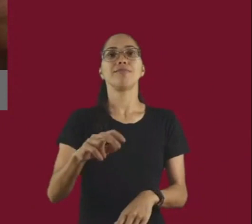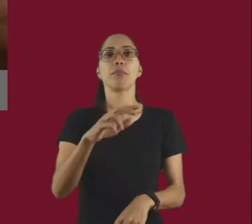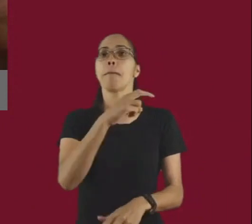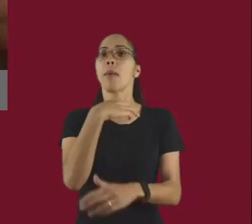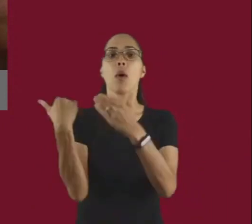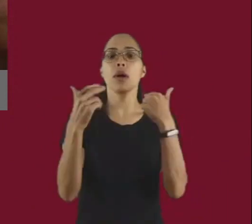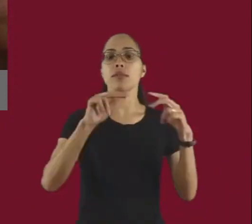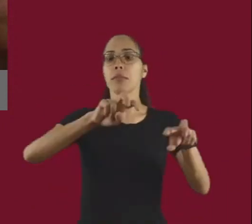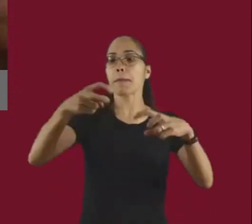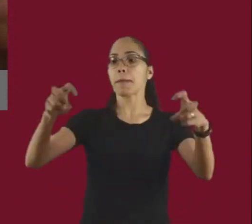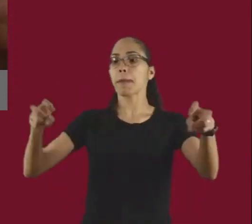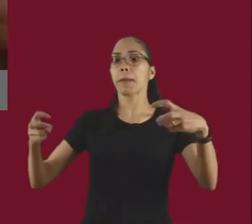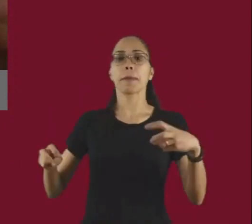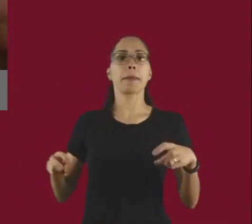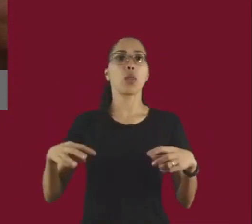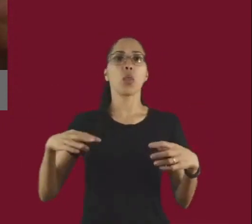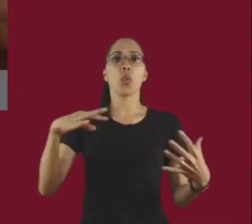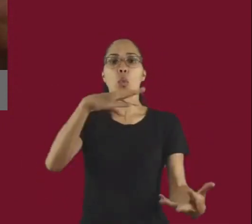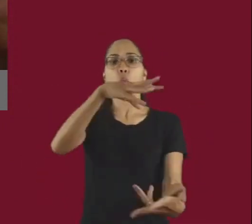Isso,